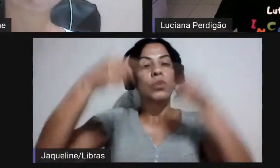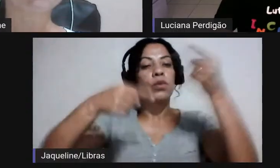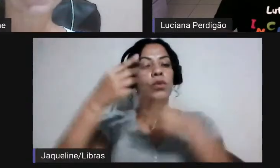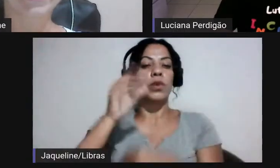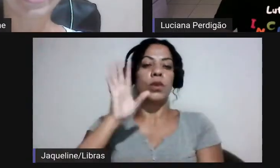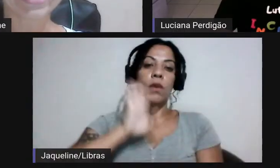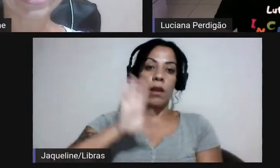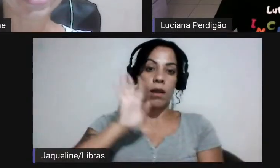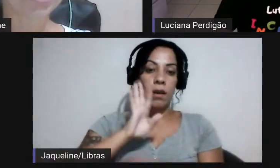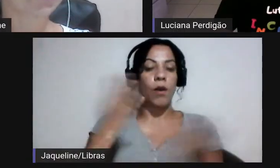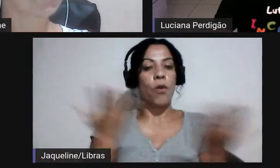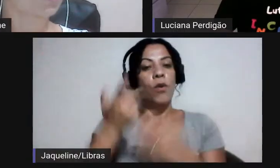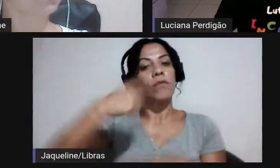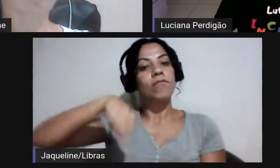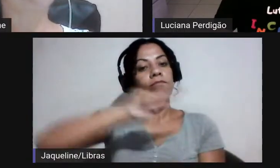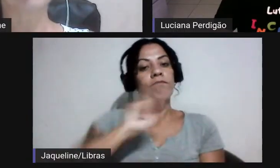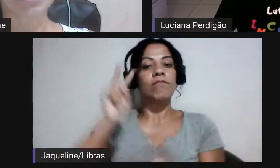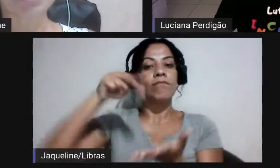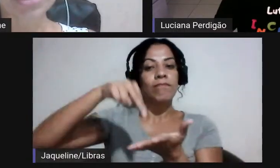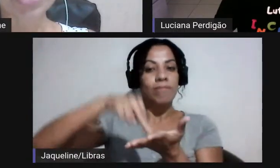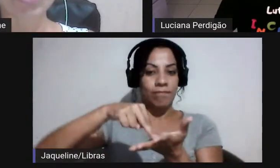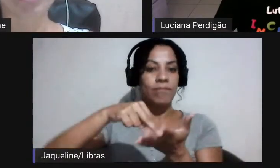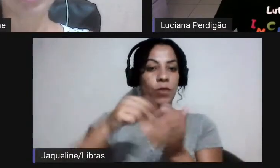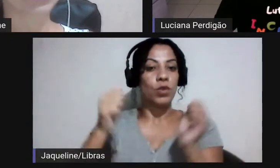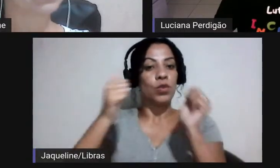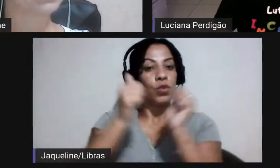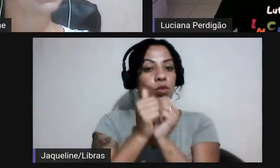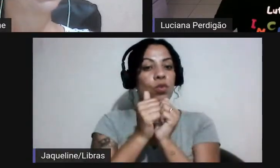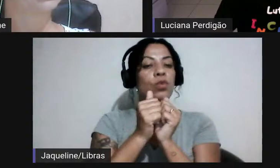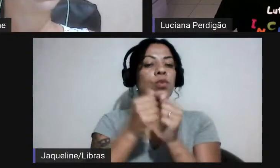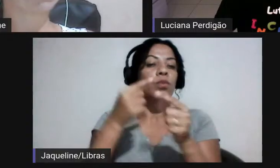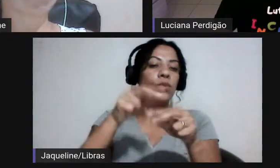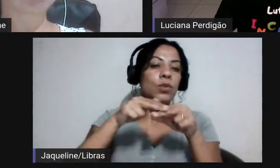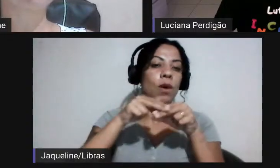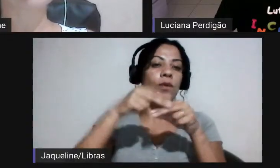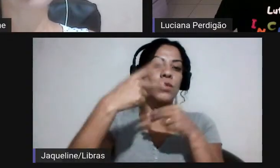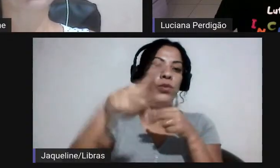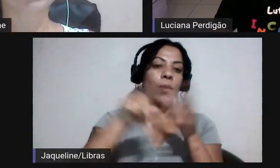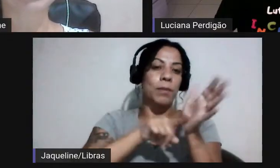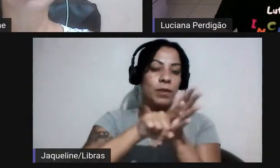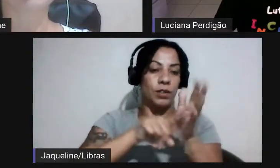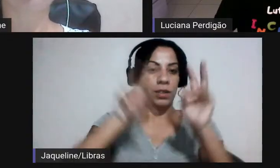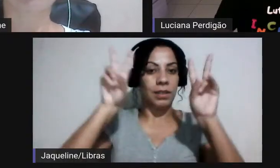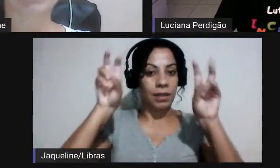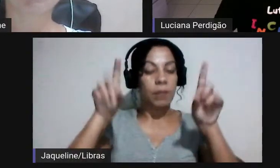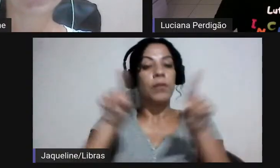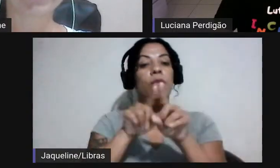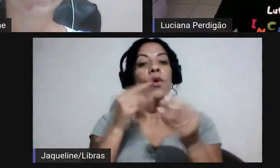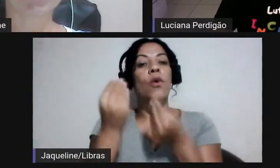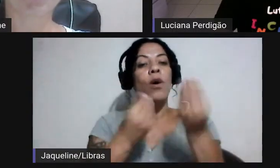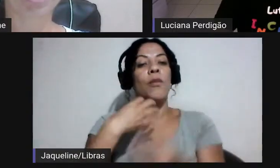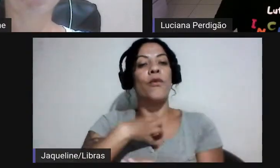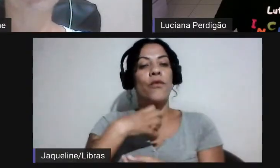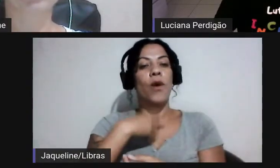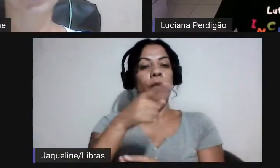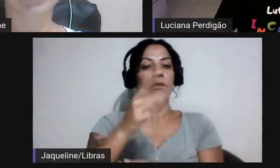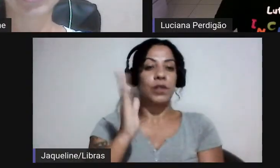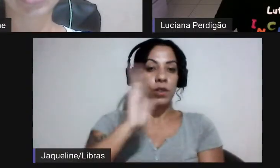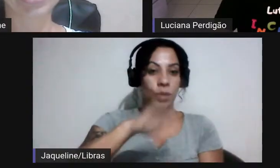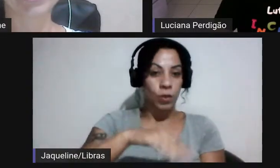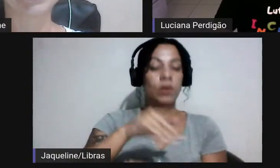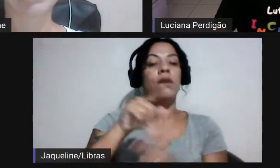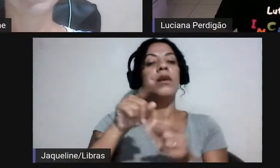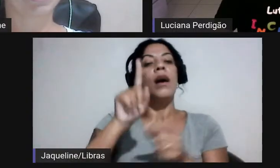estamos aqui realizando com o tema da sua pesquisa, e como você trouxe, tão bem orientado pela